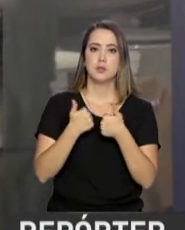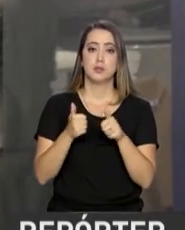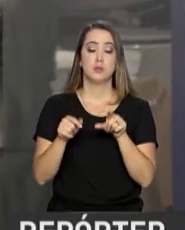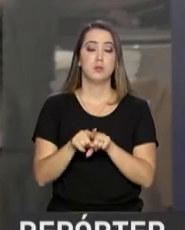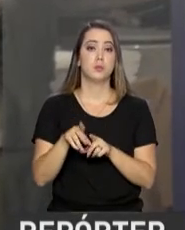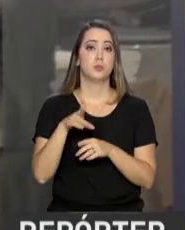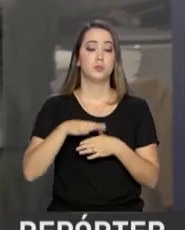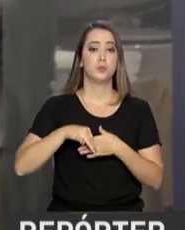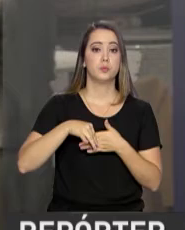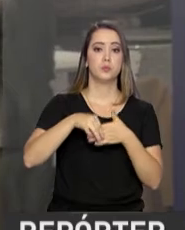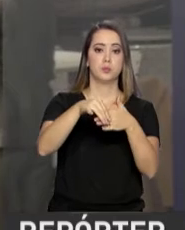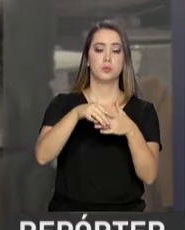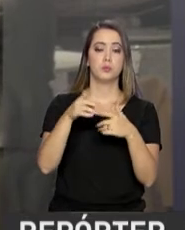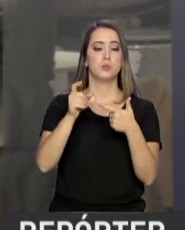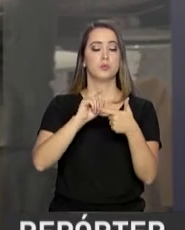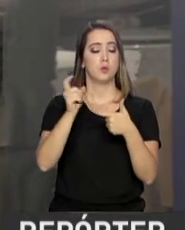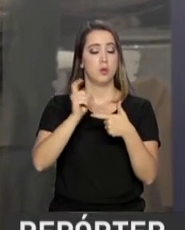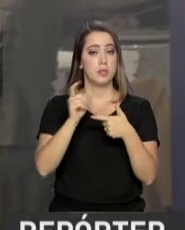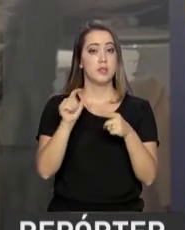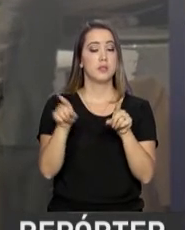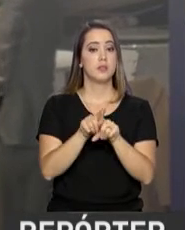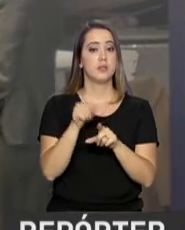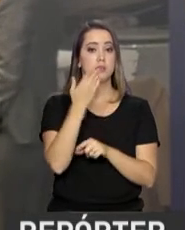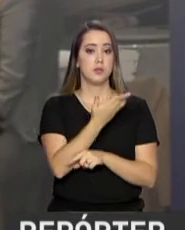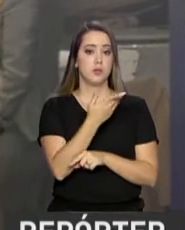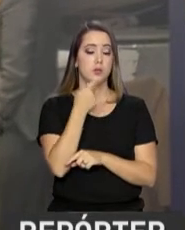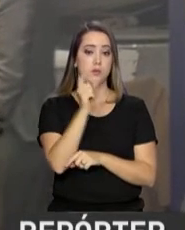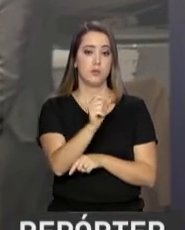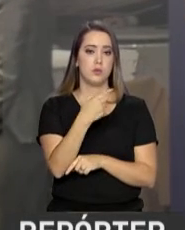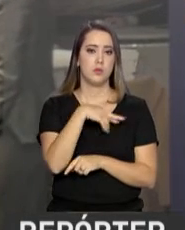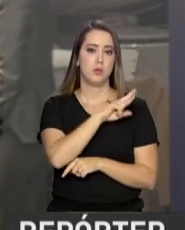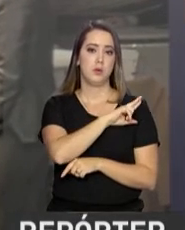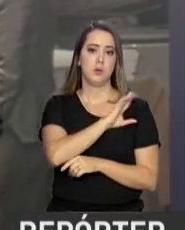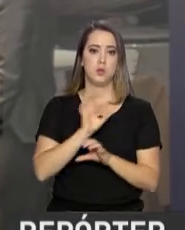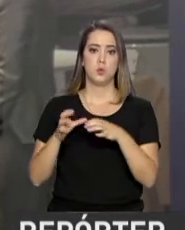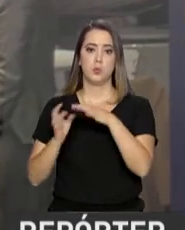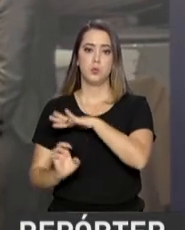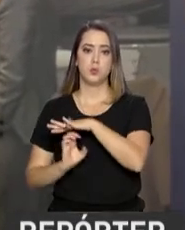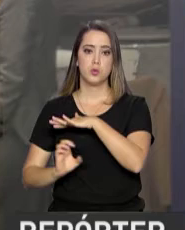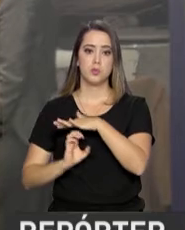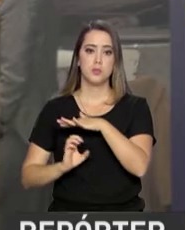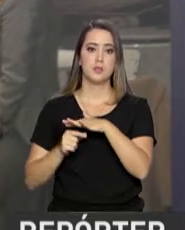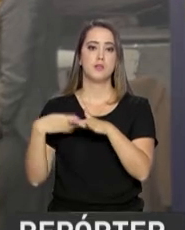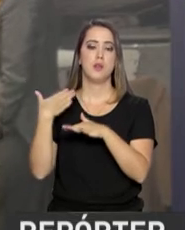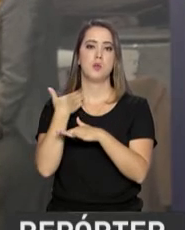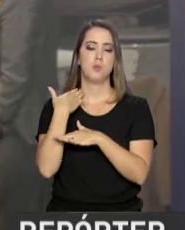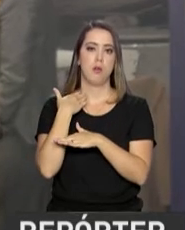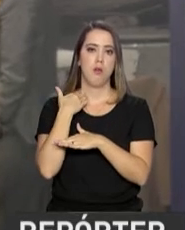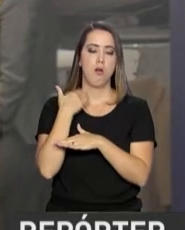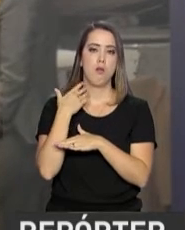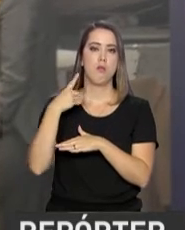diretor executivo da Câmara de Comércio Brasil-Estados Unidos, Ted Helms, que representa os investidores, advogados e banqueiros, disse que a